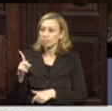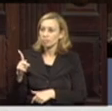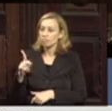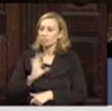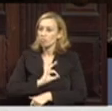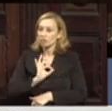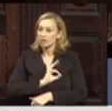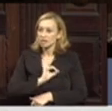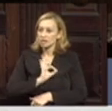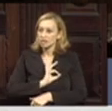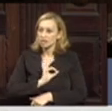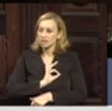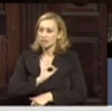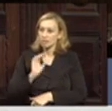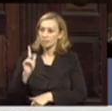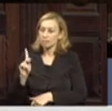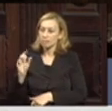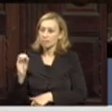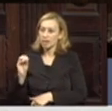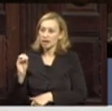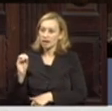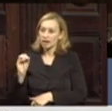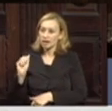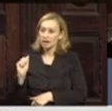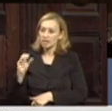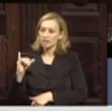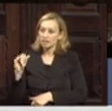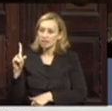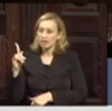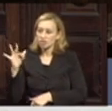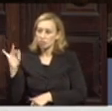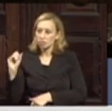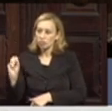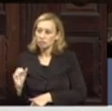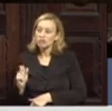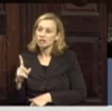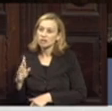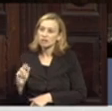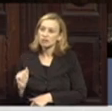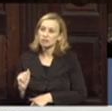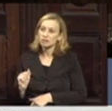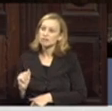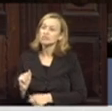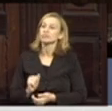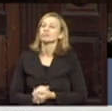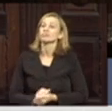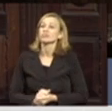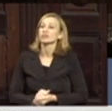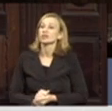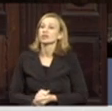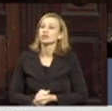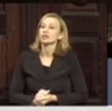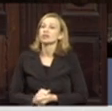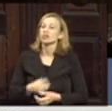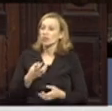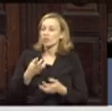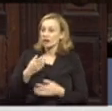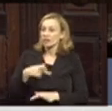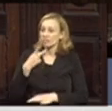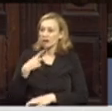polícia pacificadora. O governador esteve presente nesse evento e, no dia seguinte, ele desmente o Comando-Geral da